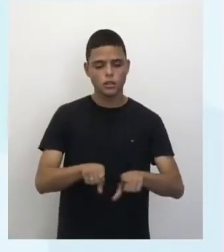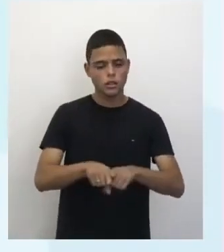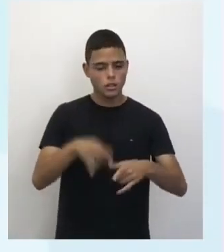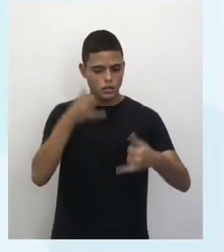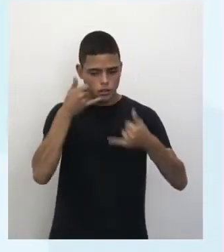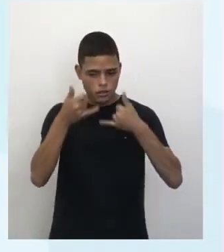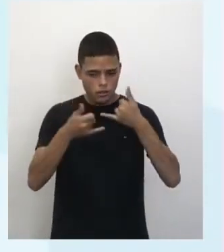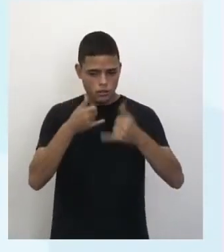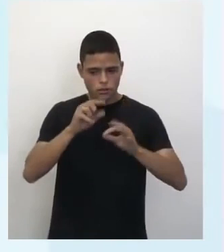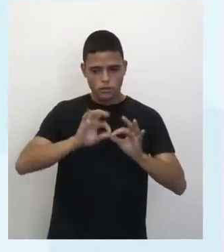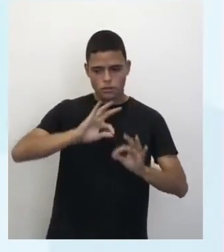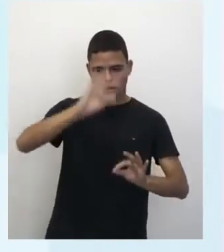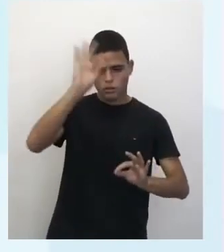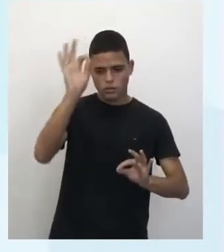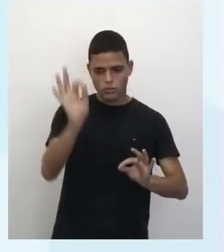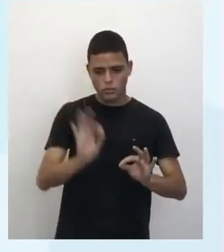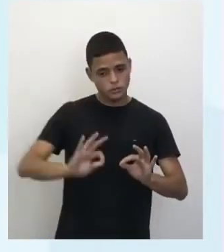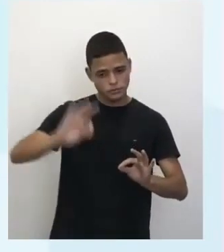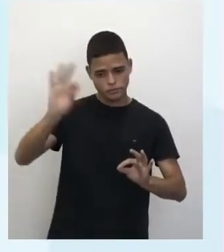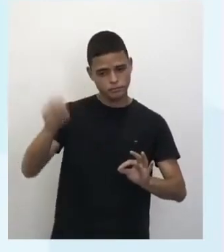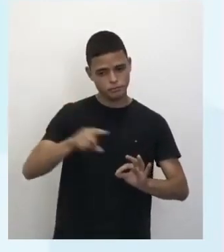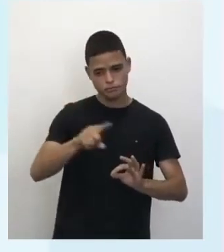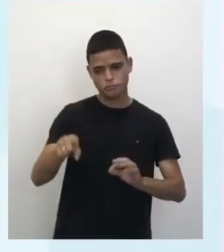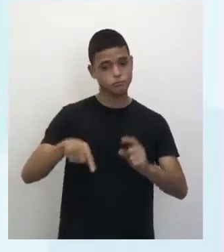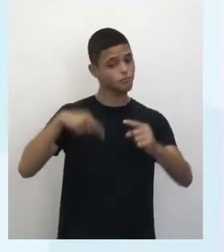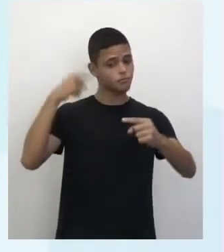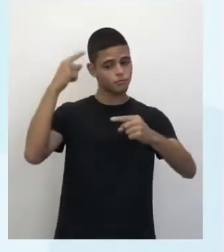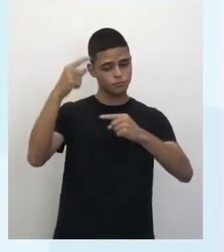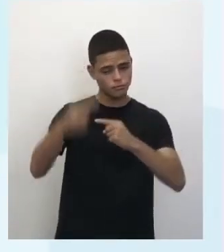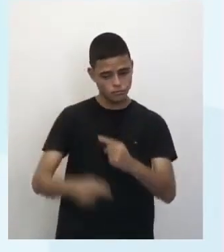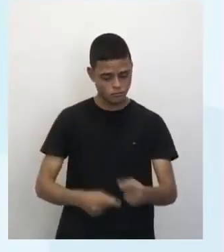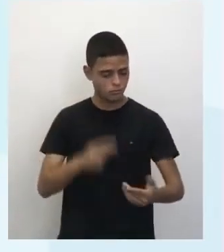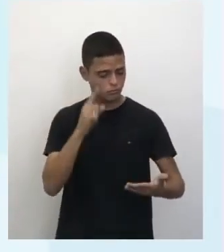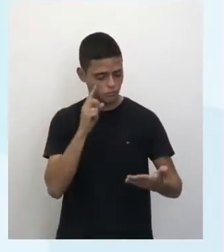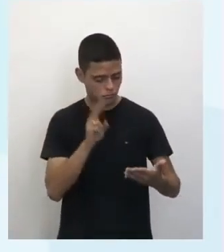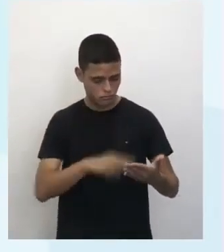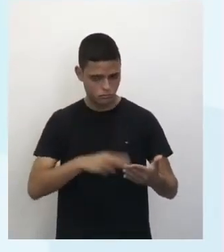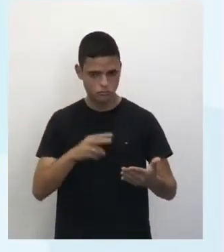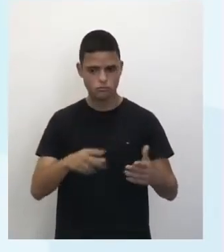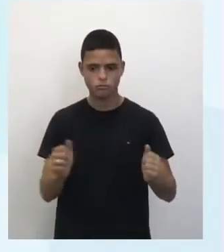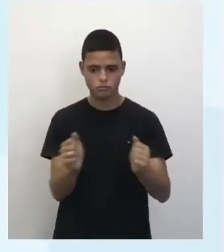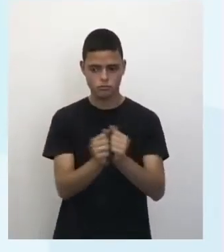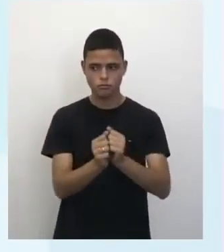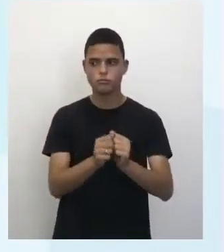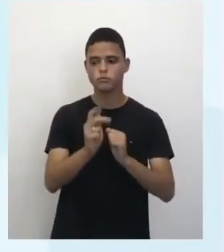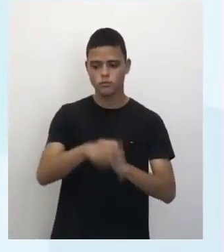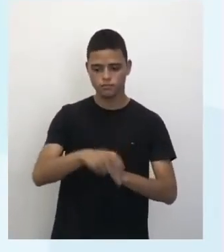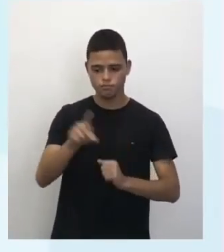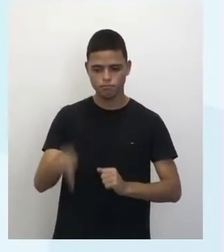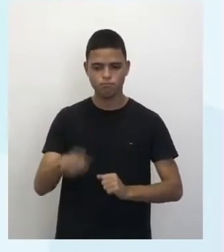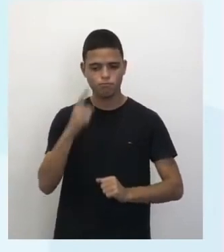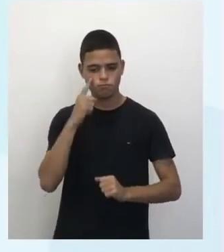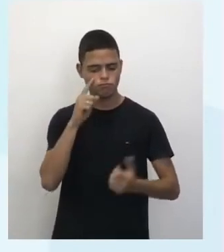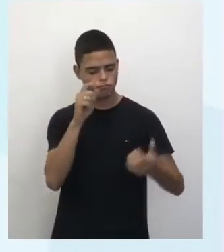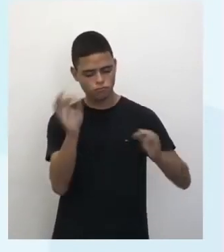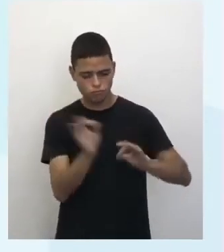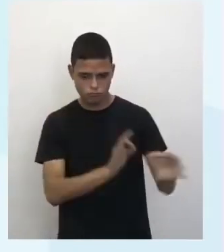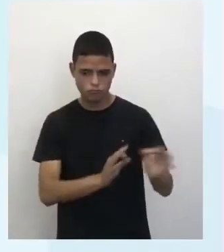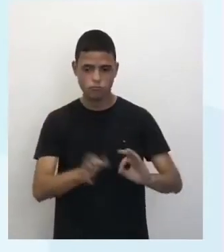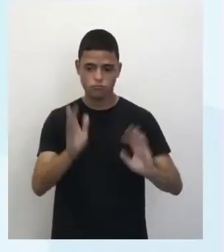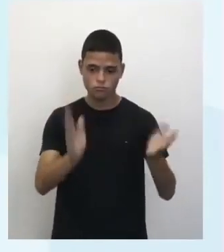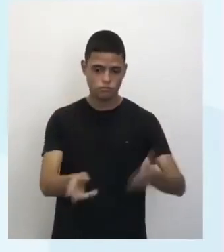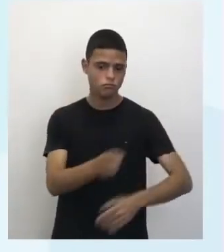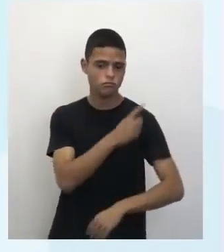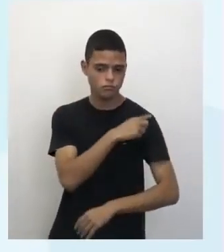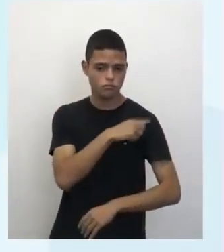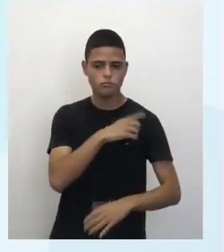aqui no gráfico para você depois calcular com o seu professor, por causa do tempo eu não vou fazer aqui, mas a gente fez no primeiro ano. Depois você pode dar uma olhadinha, vou deixar